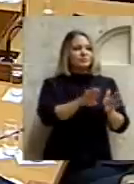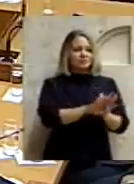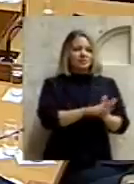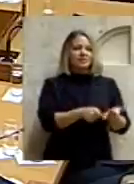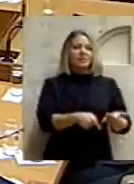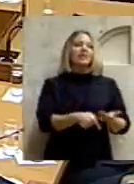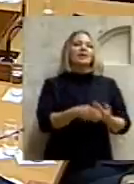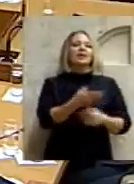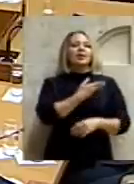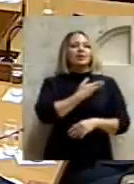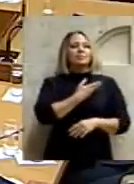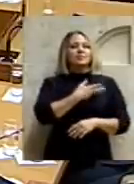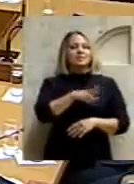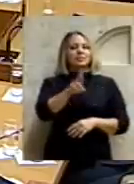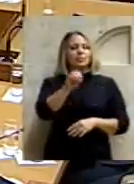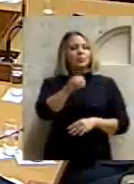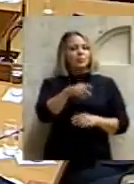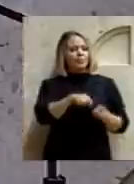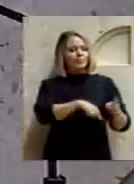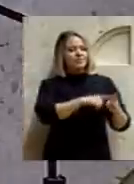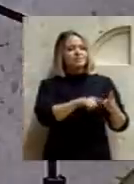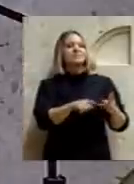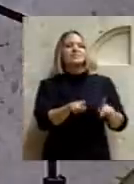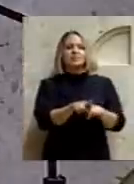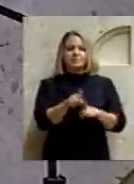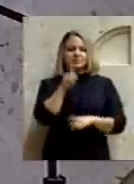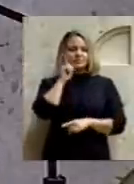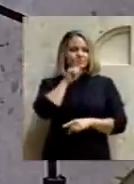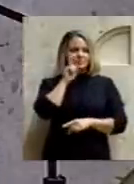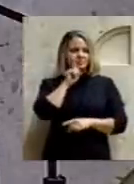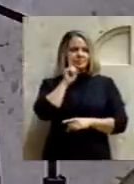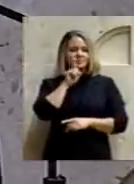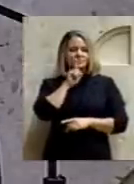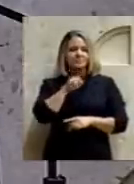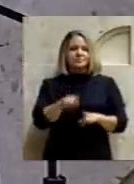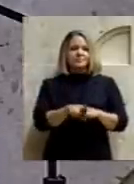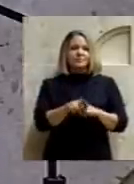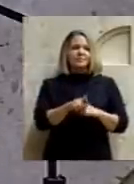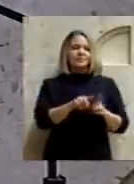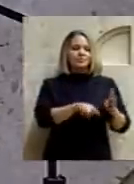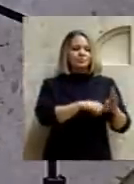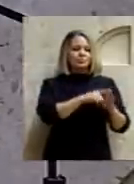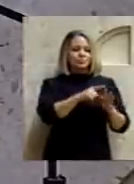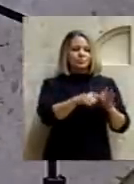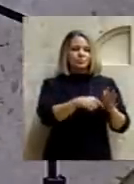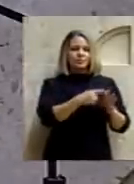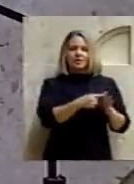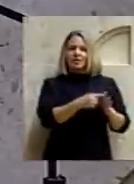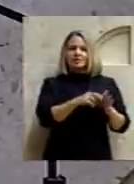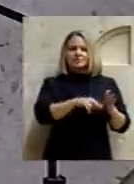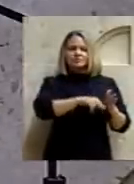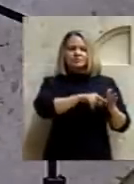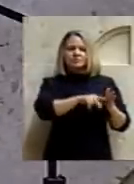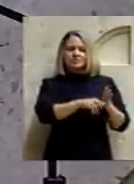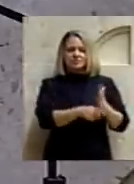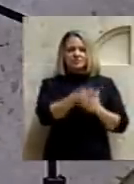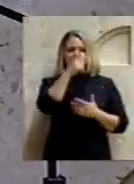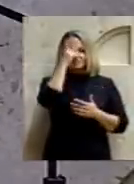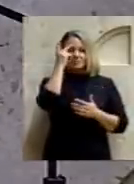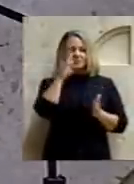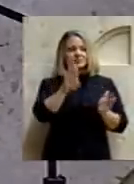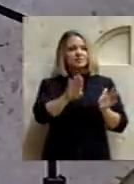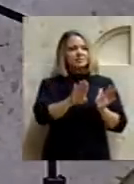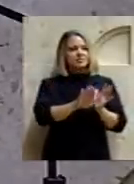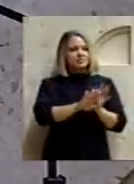amigo Robert Desmond, dos Estados Unidos, Alice Coles, também dos Estados Unidos,